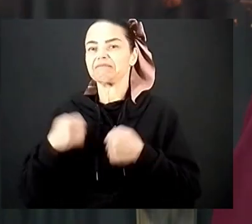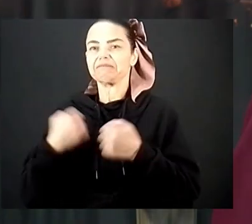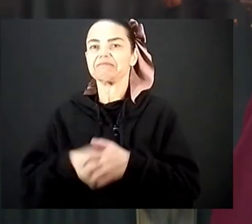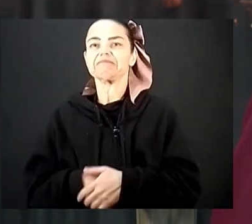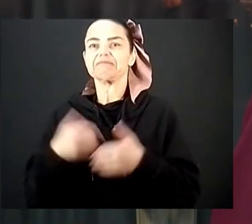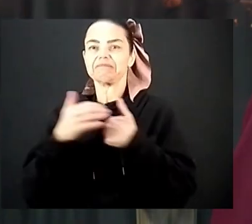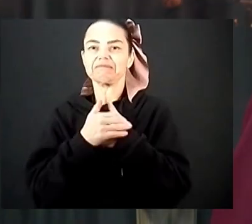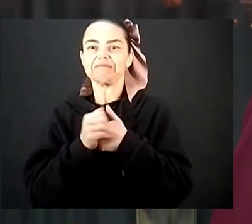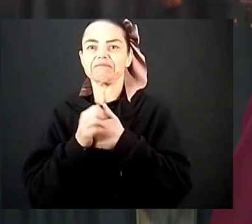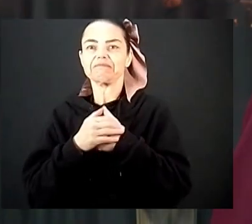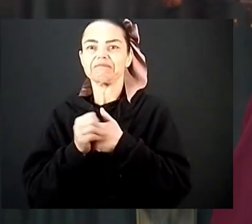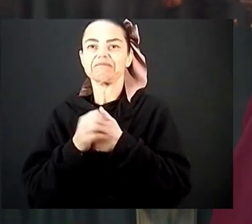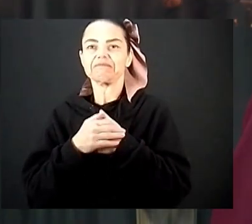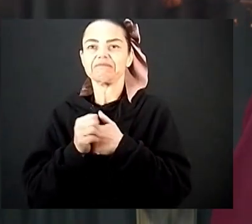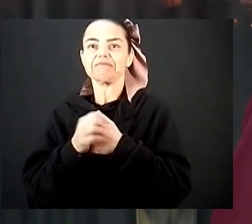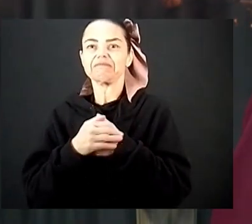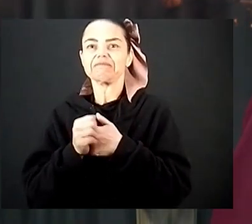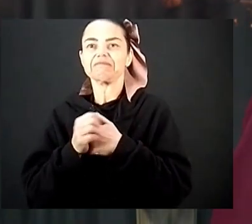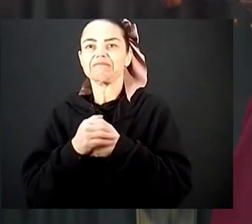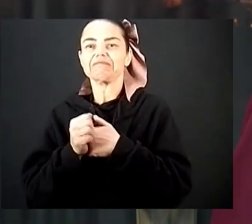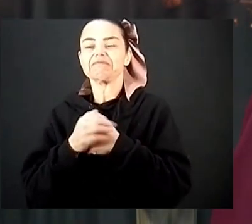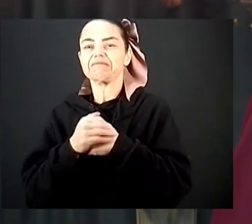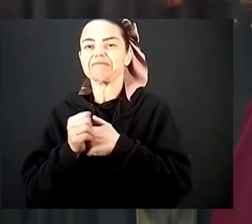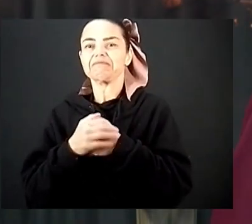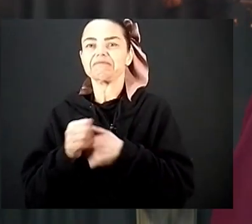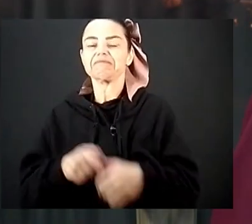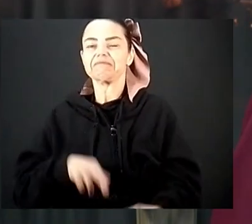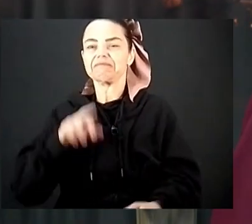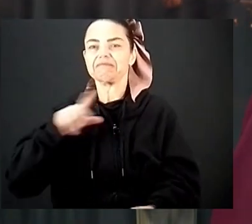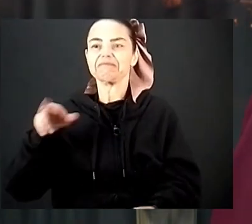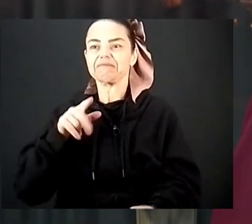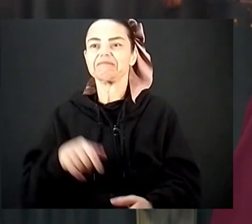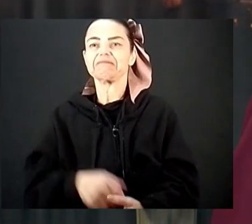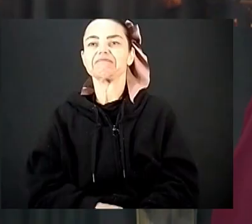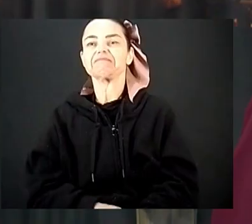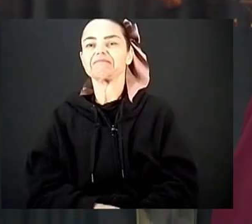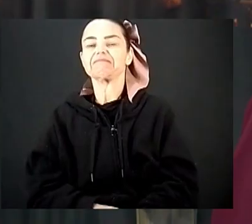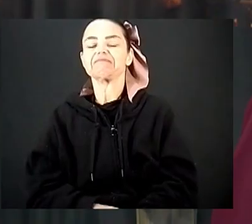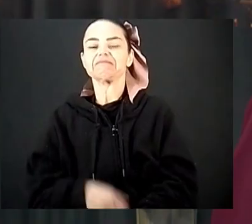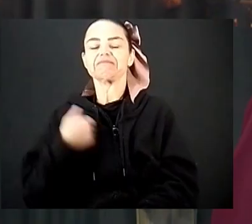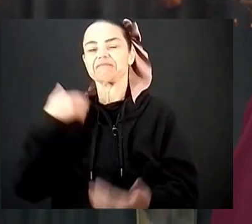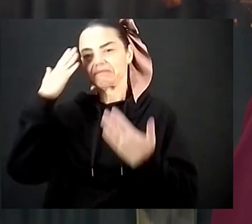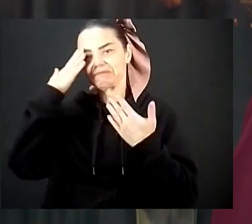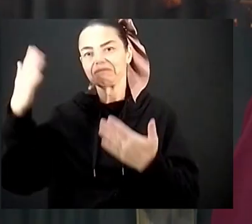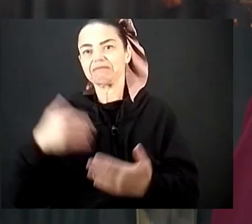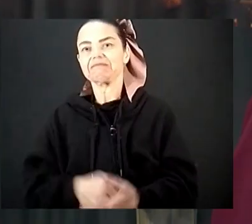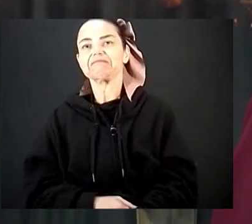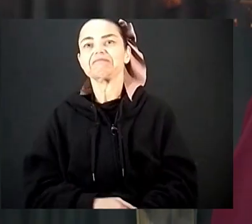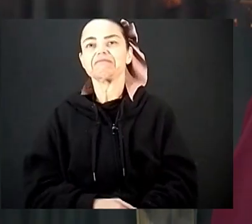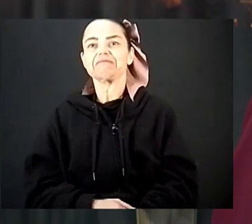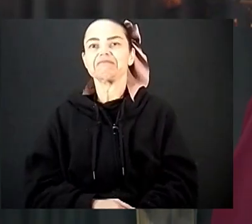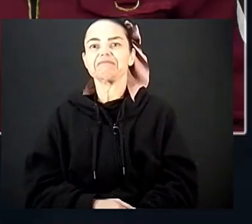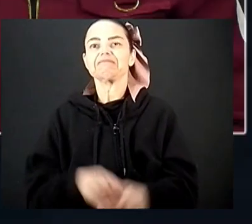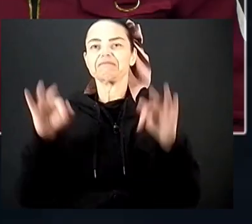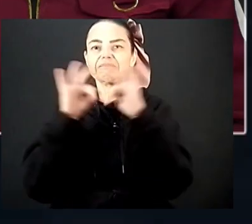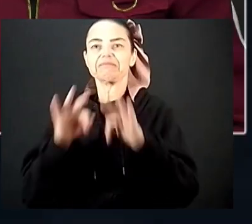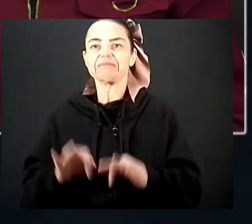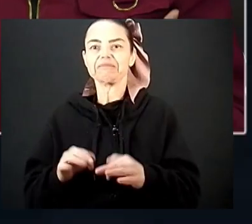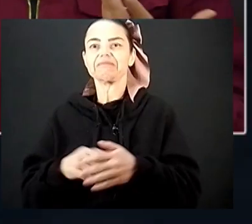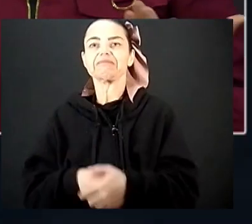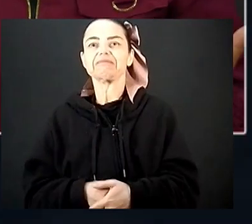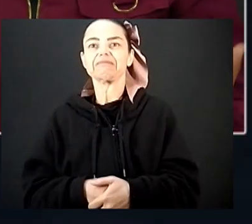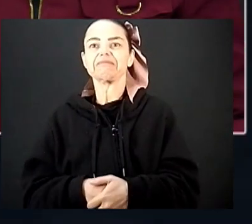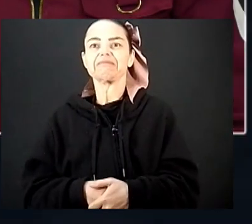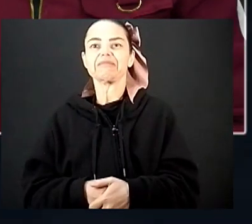as nossas questões e diferenças. E é isso. Muito obrigada pelo convite. Fico muito feliz mesmo. Maravilhosa.